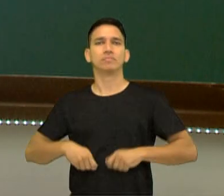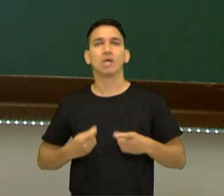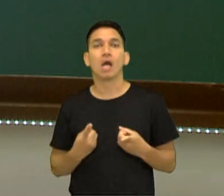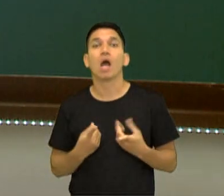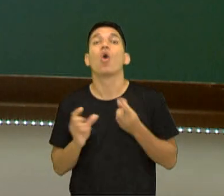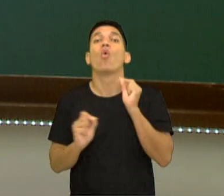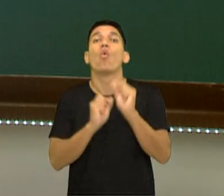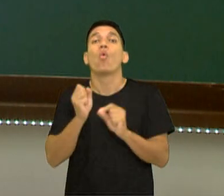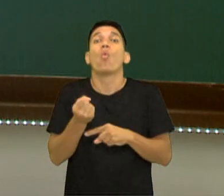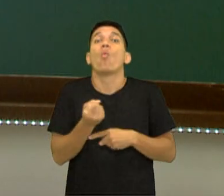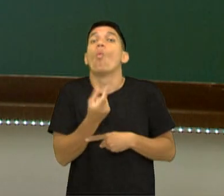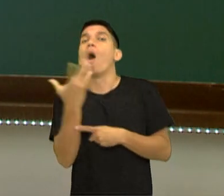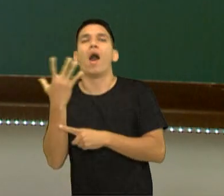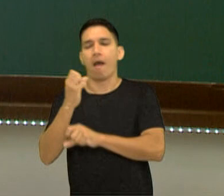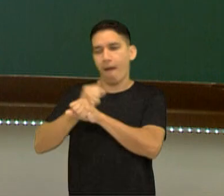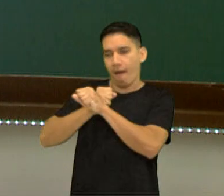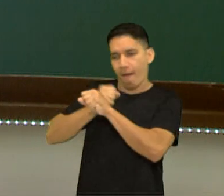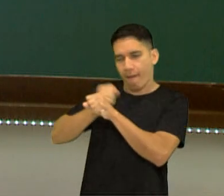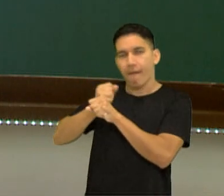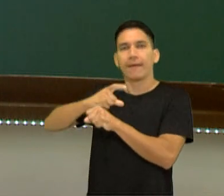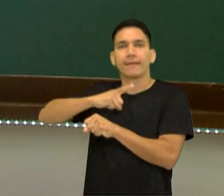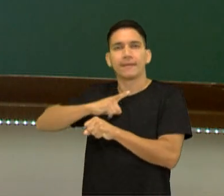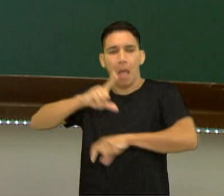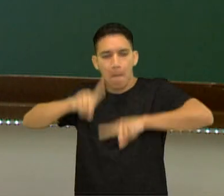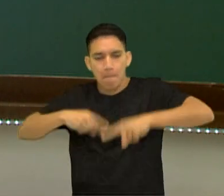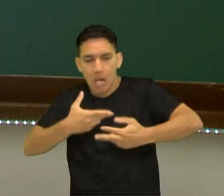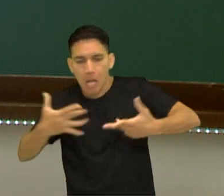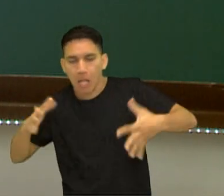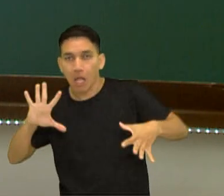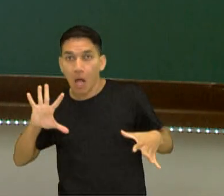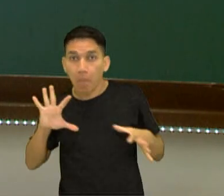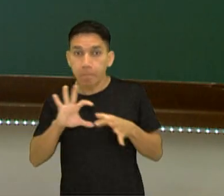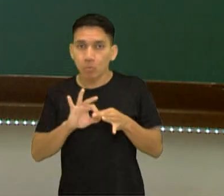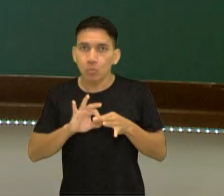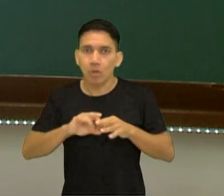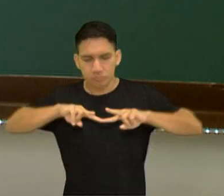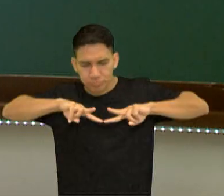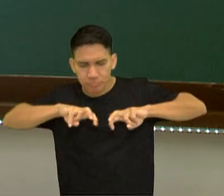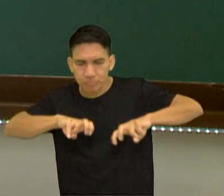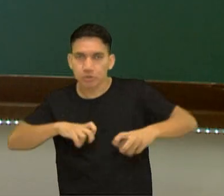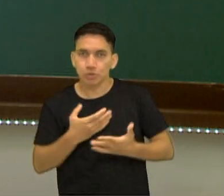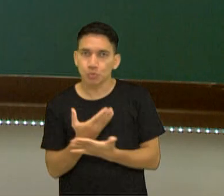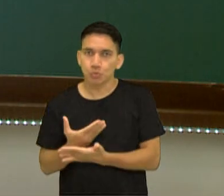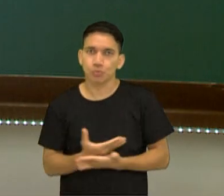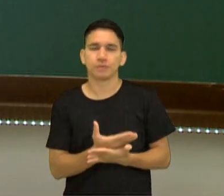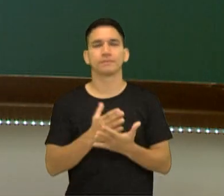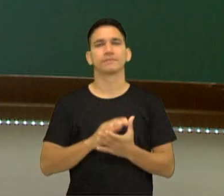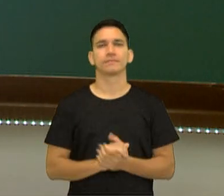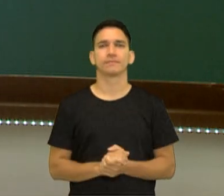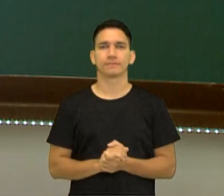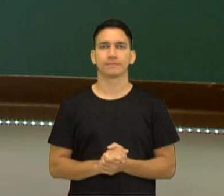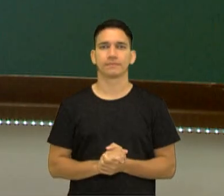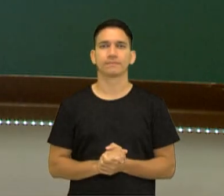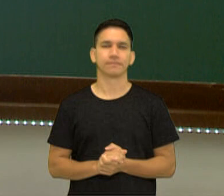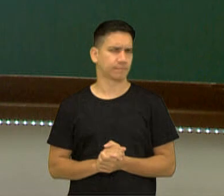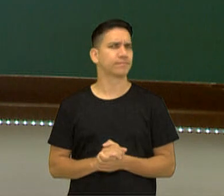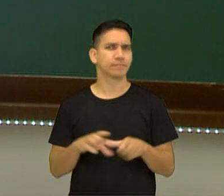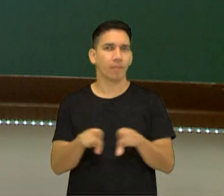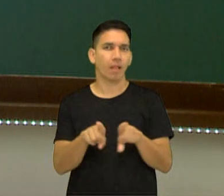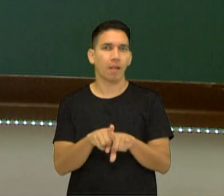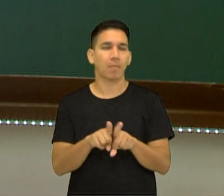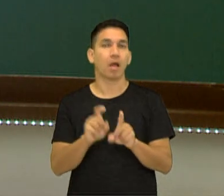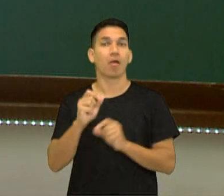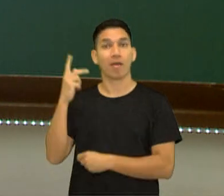ver quantos anos tem os materiais que são encontrados pelos paleontólogos, por exemplo. Além disso,